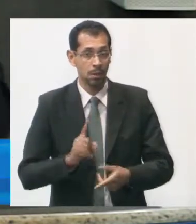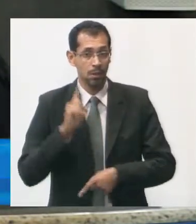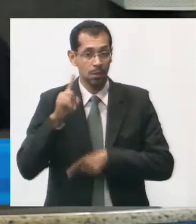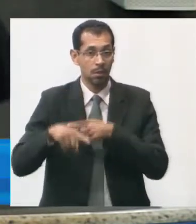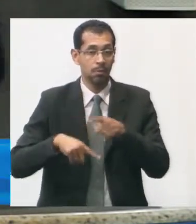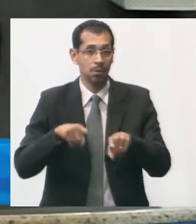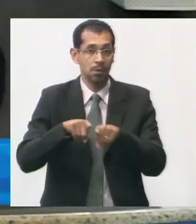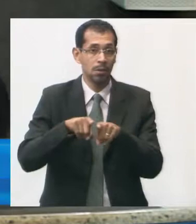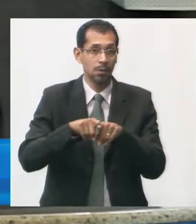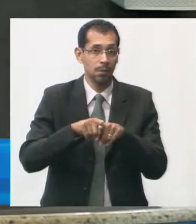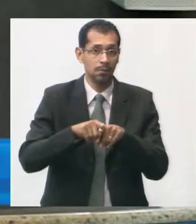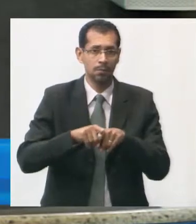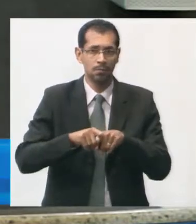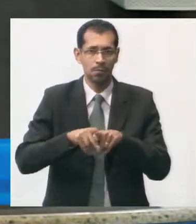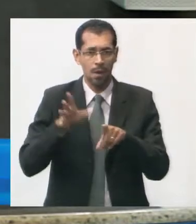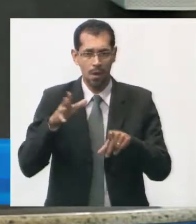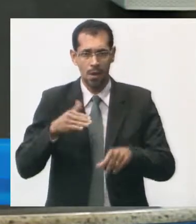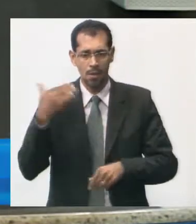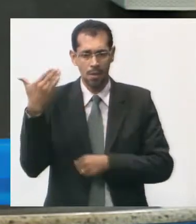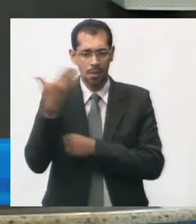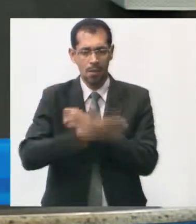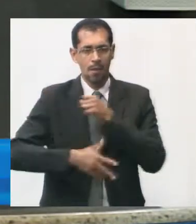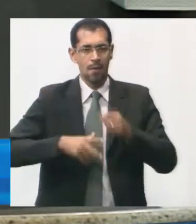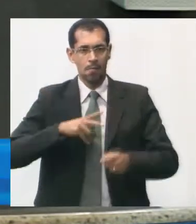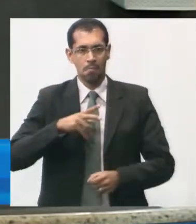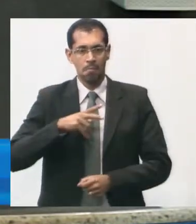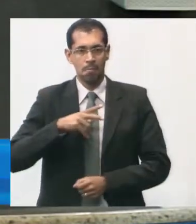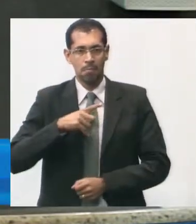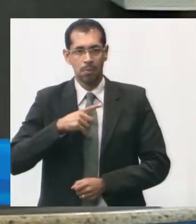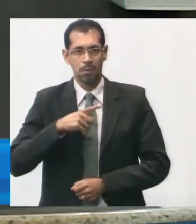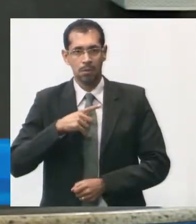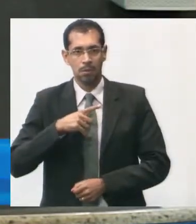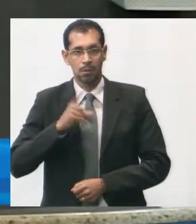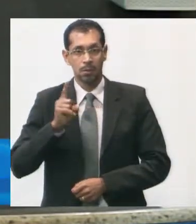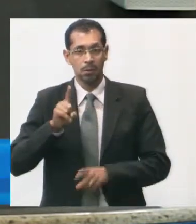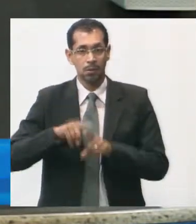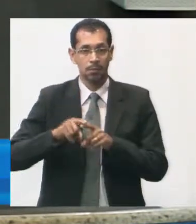e expõem outros nobres pares.